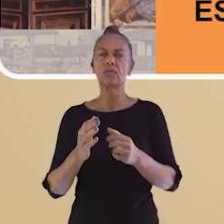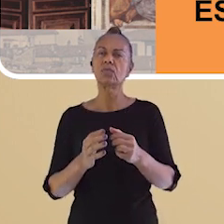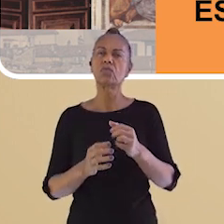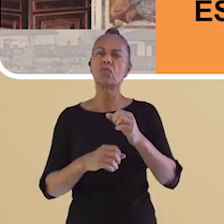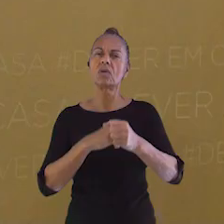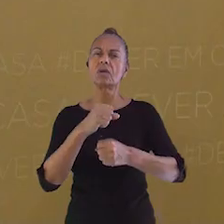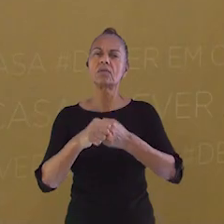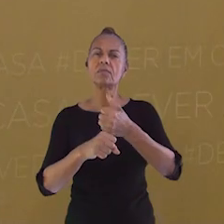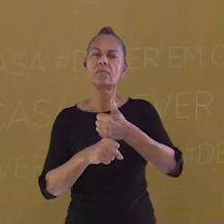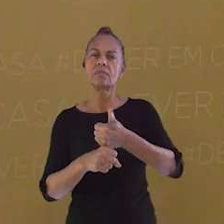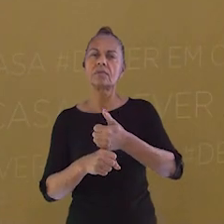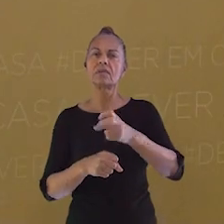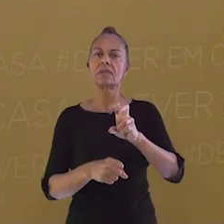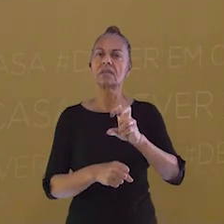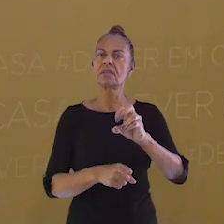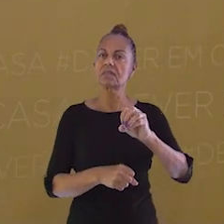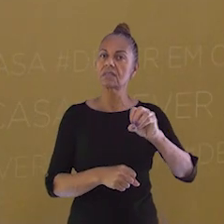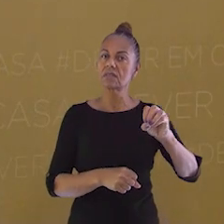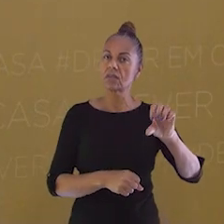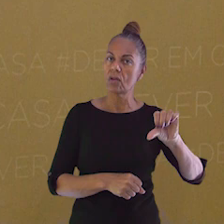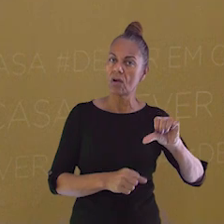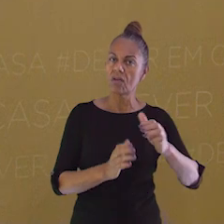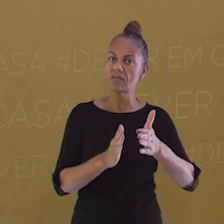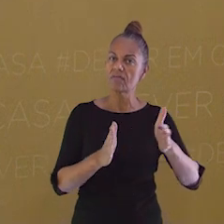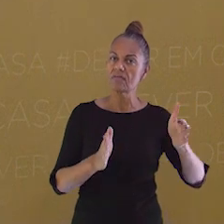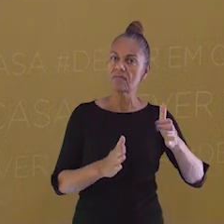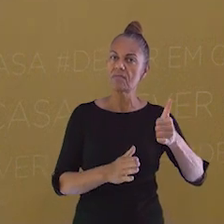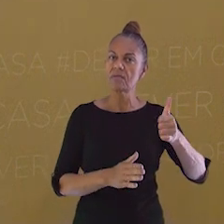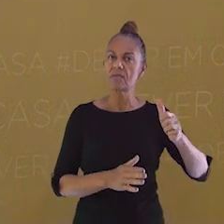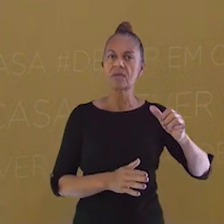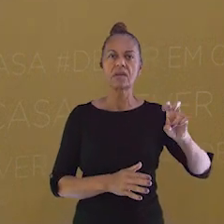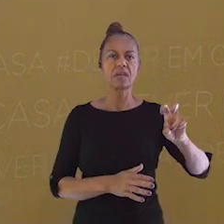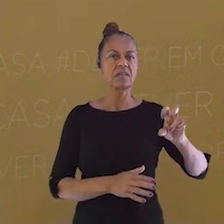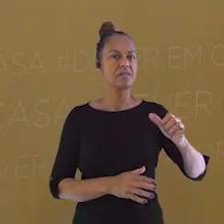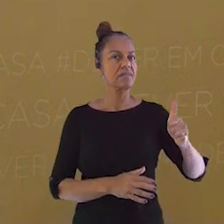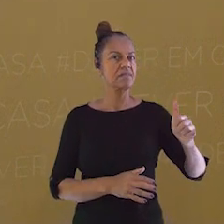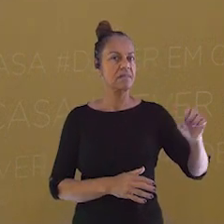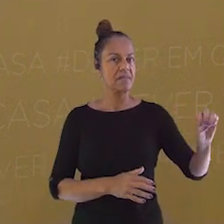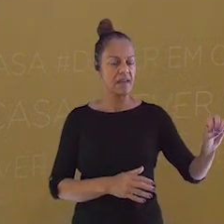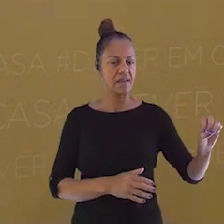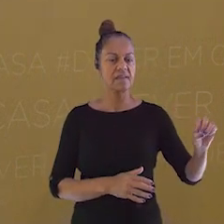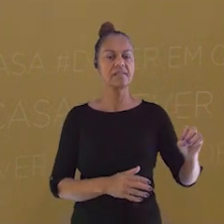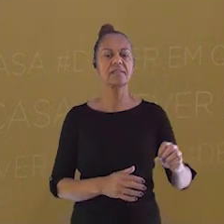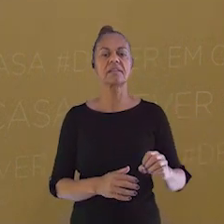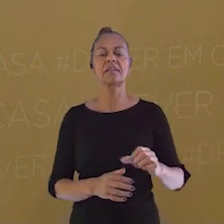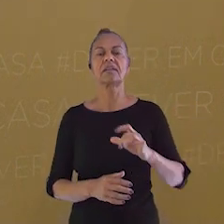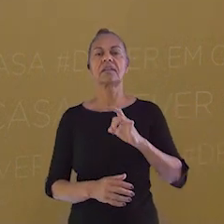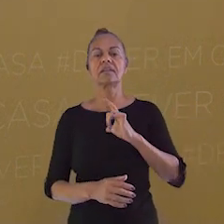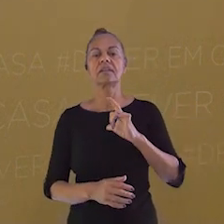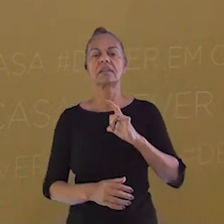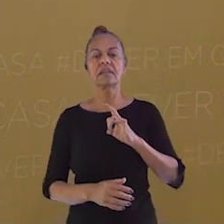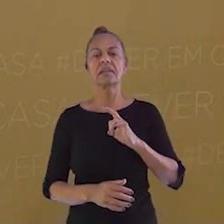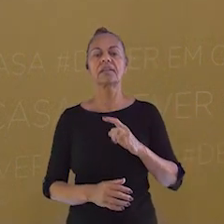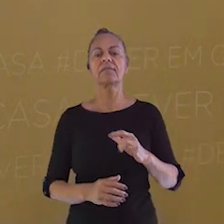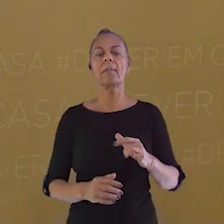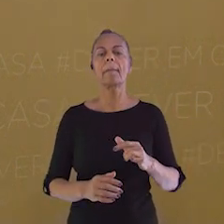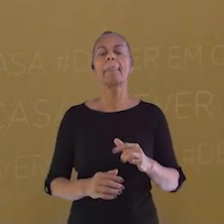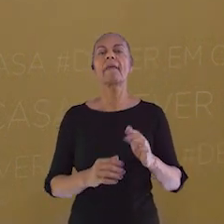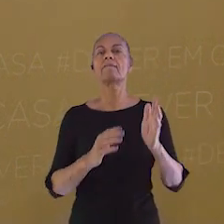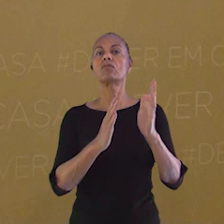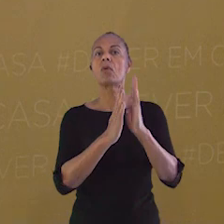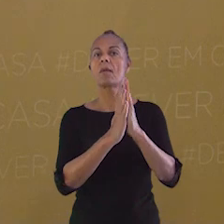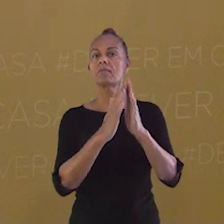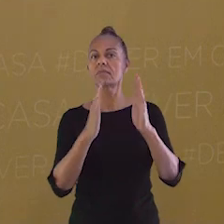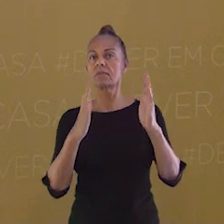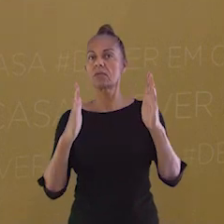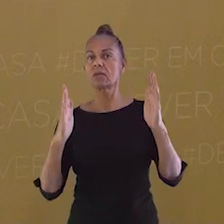interessante! Essa obra foi pintada entre 1509 e 1510, por encomenda do Vaticano, e